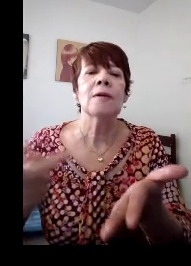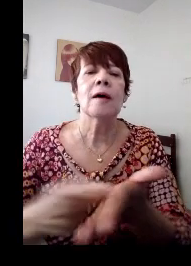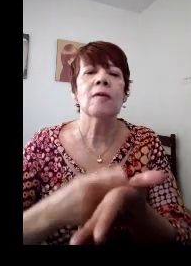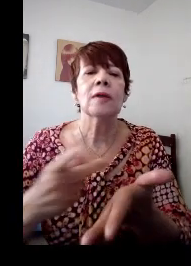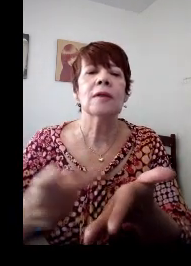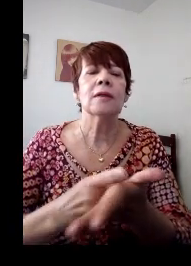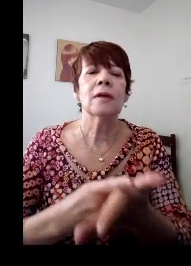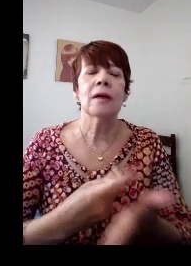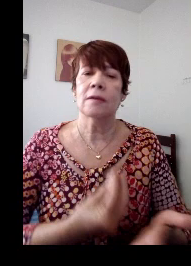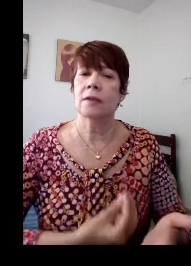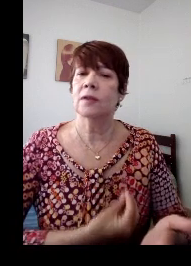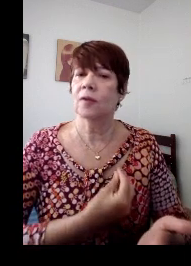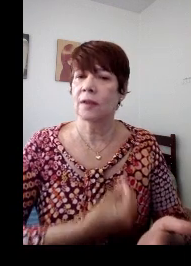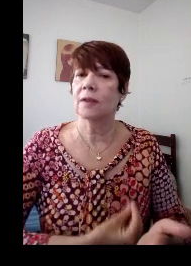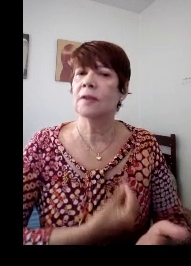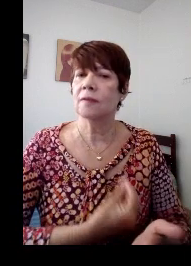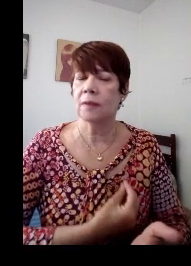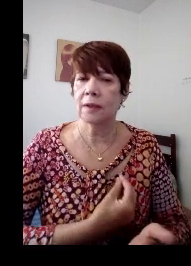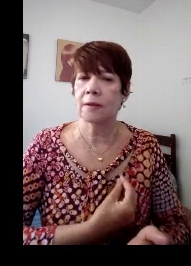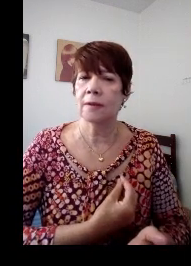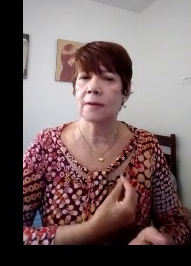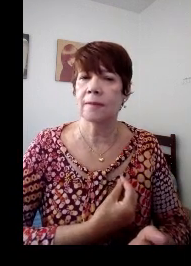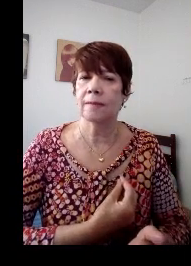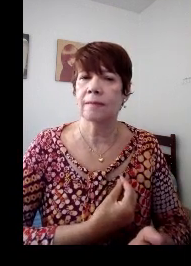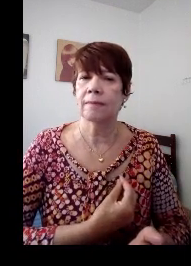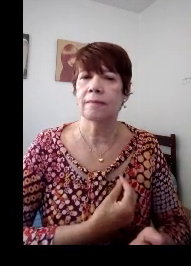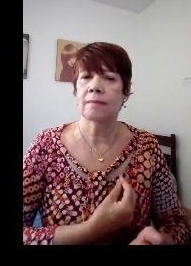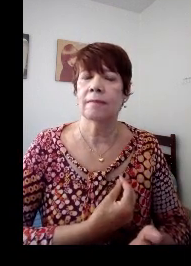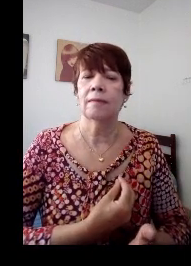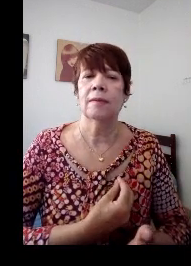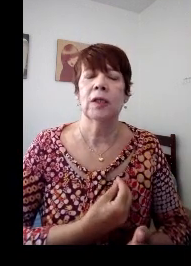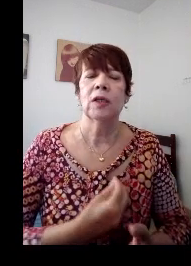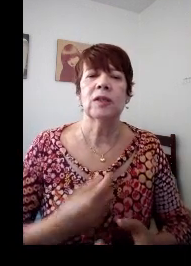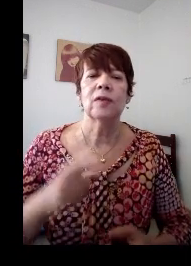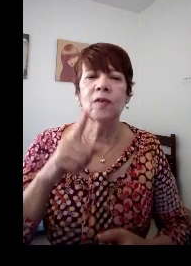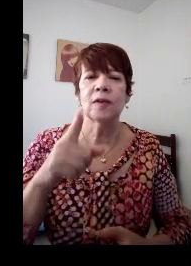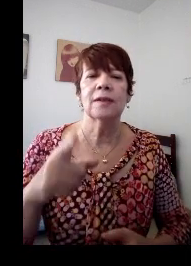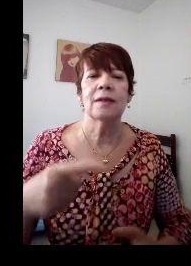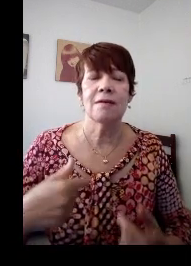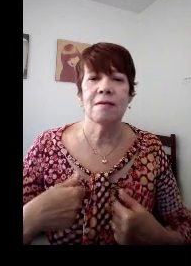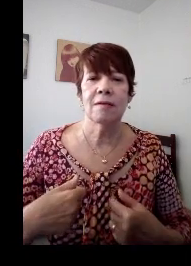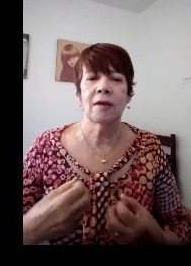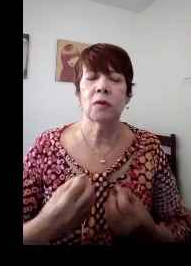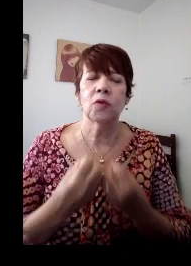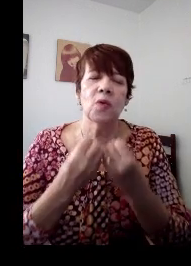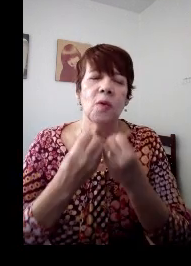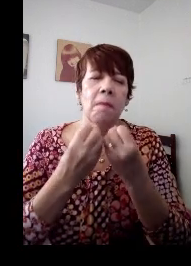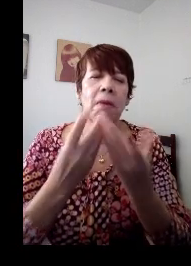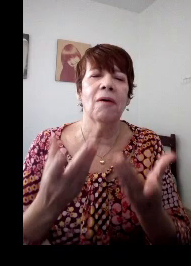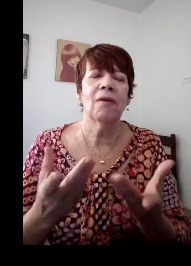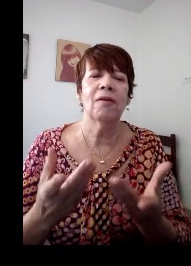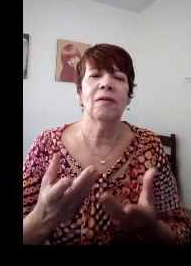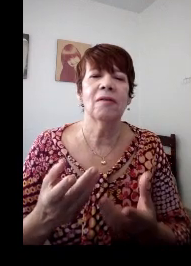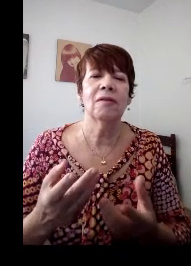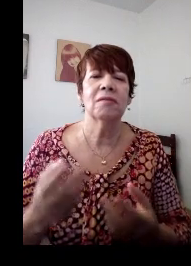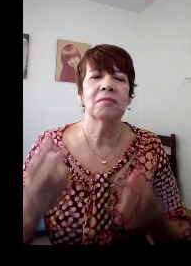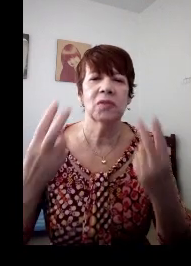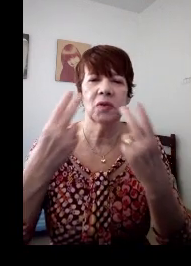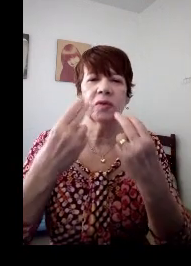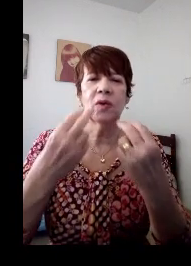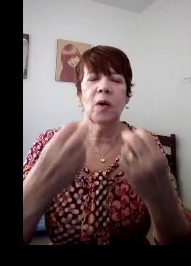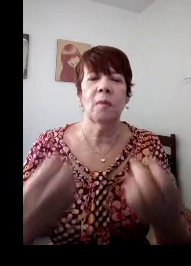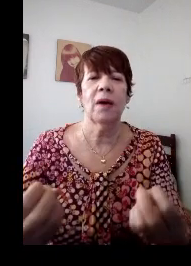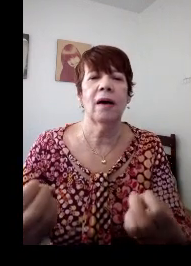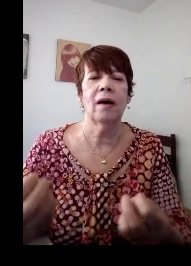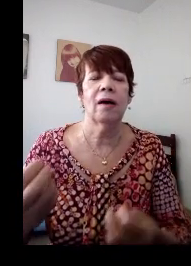atentas a tudo aquilo que, se eu estiver muito confortável, muito tranquila, muito tranquilo,